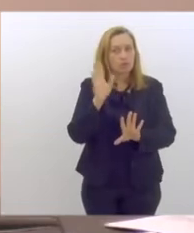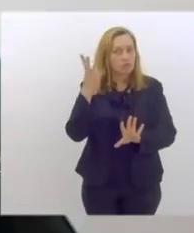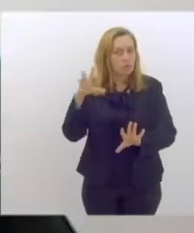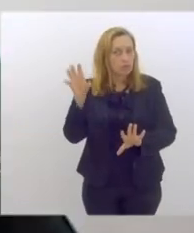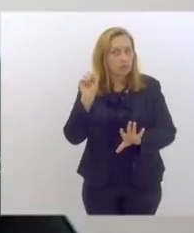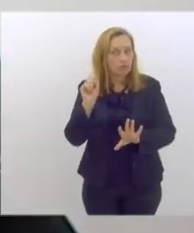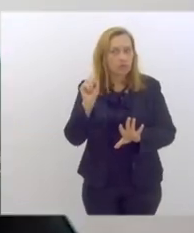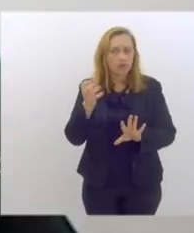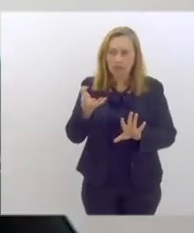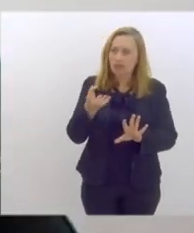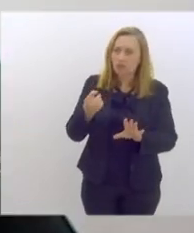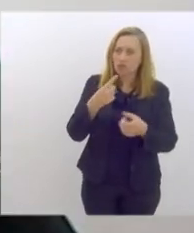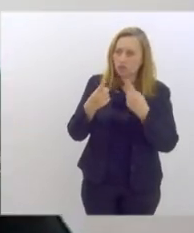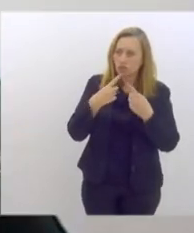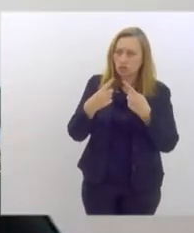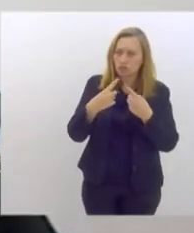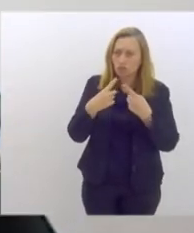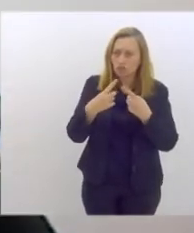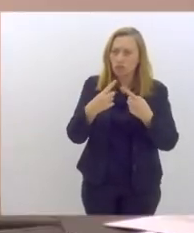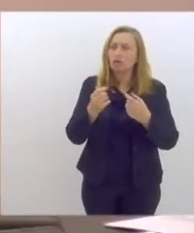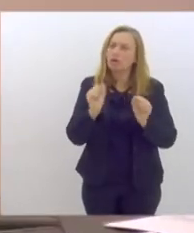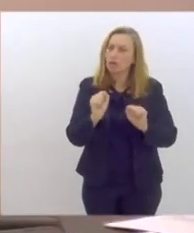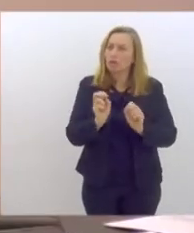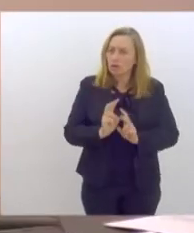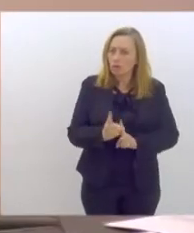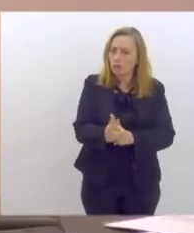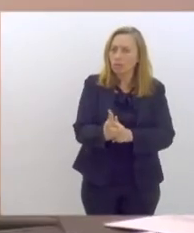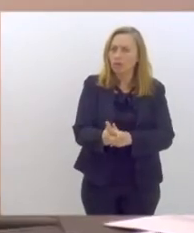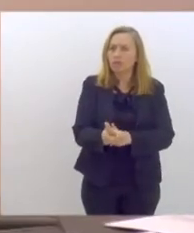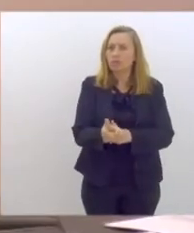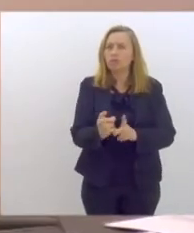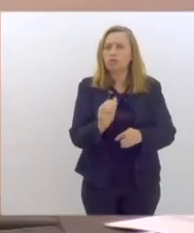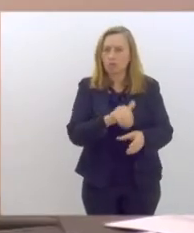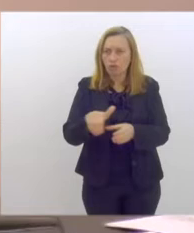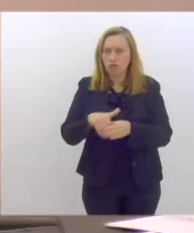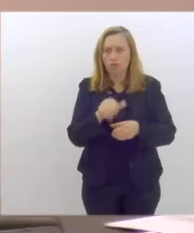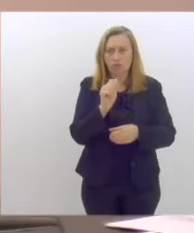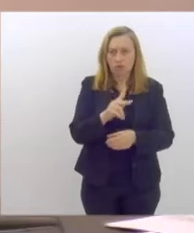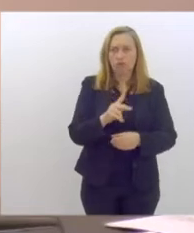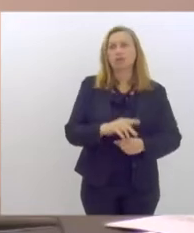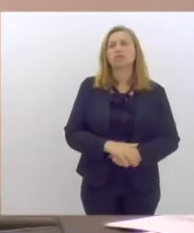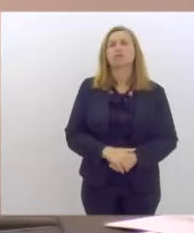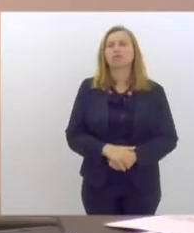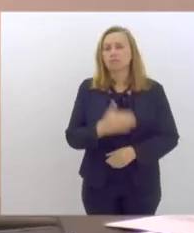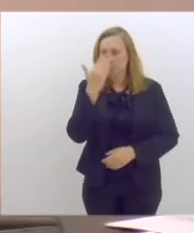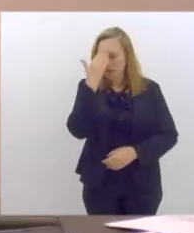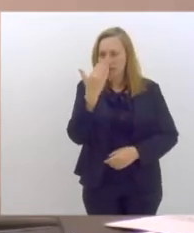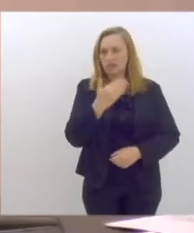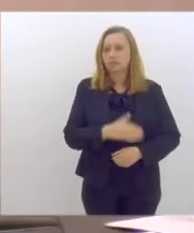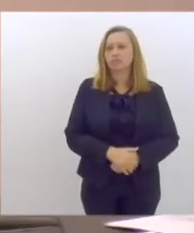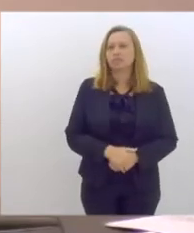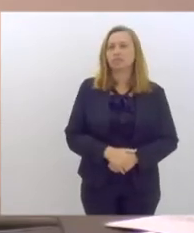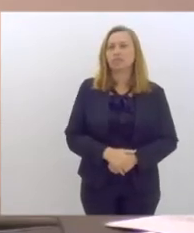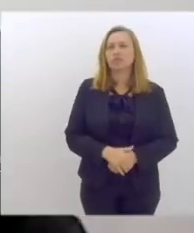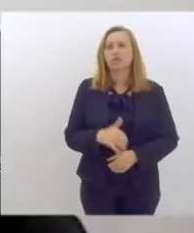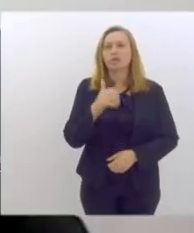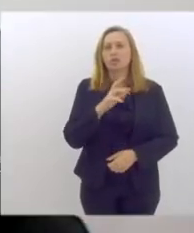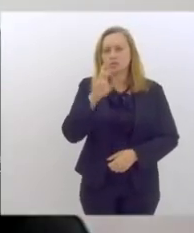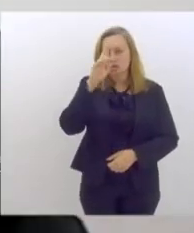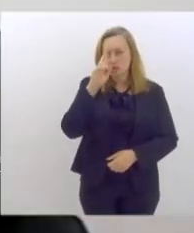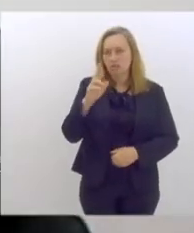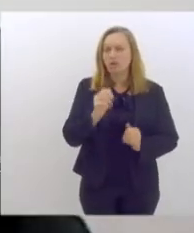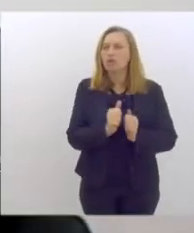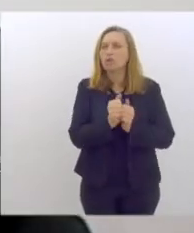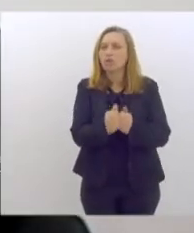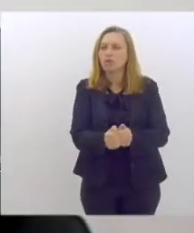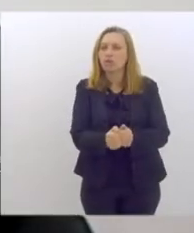o que é que quer discutir sobre lotado eu acompanho o voto Sem problema nenhum então tá obrigado o senhor acompanha